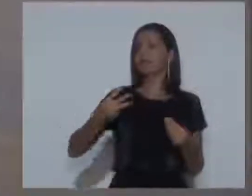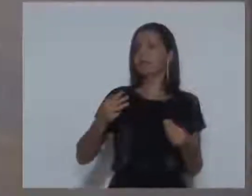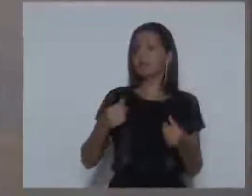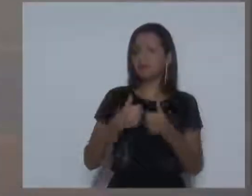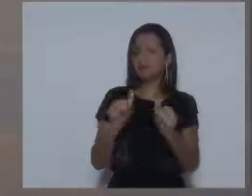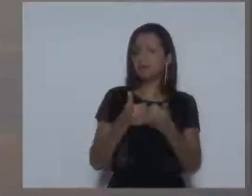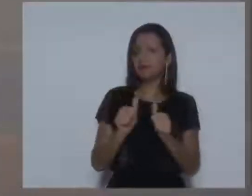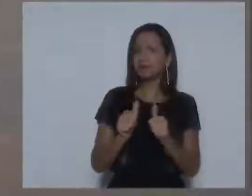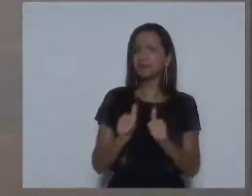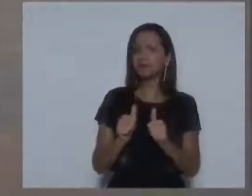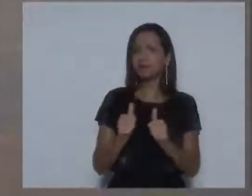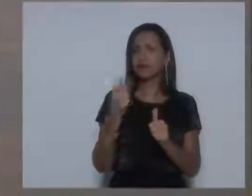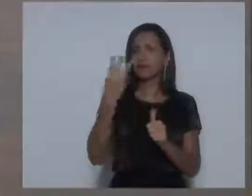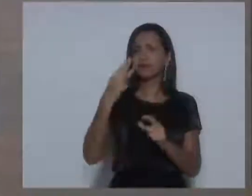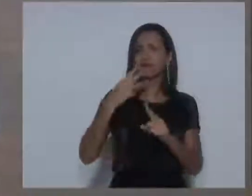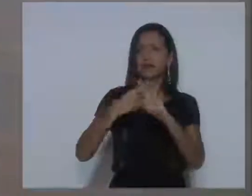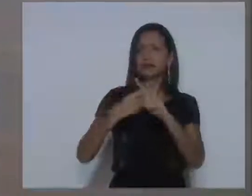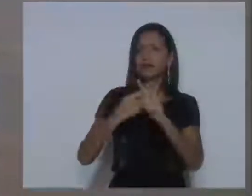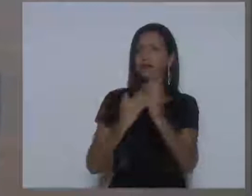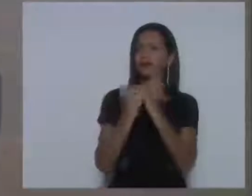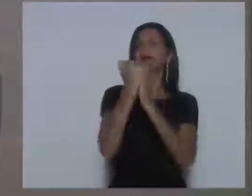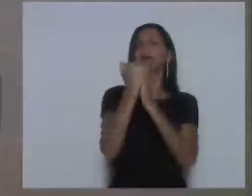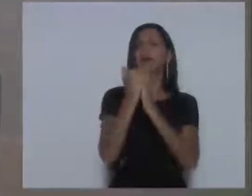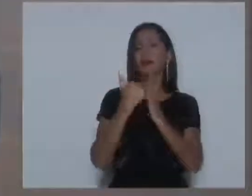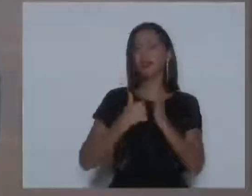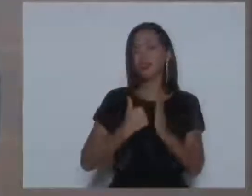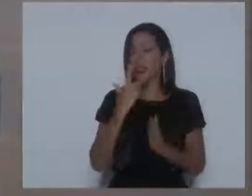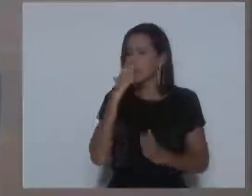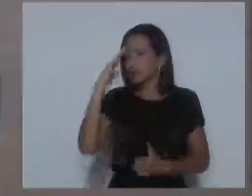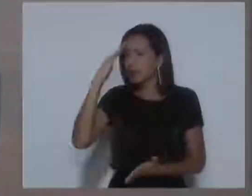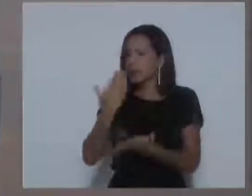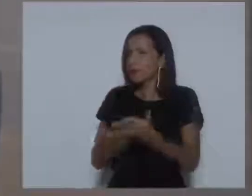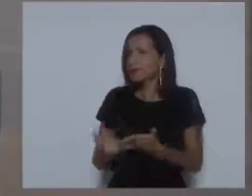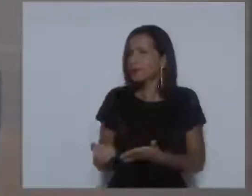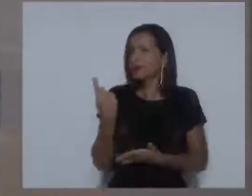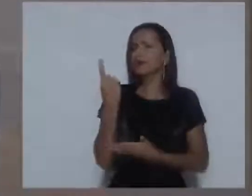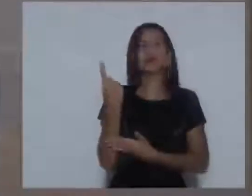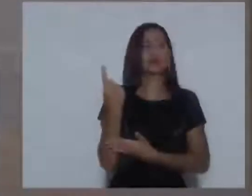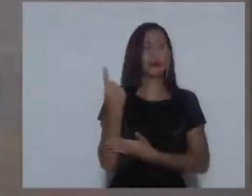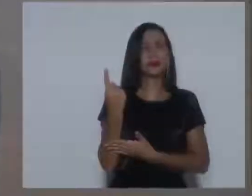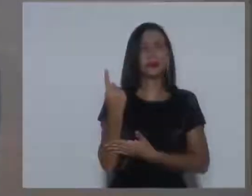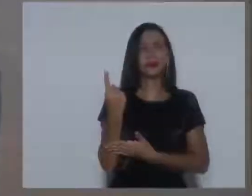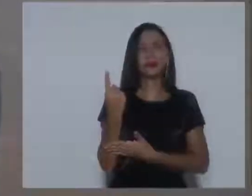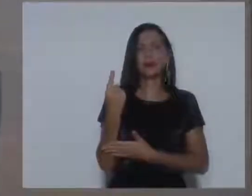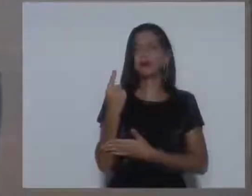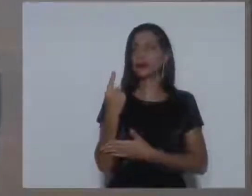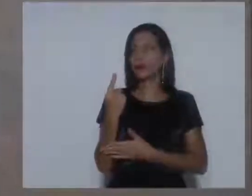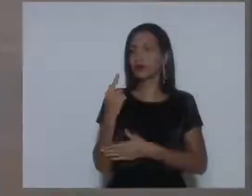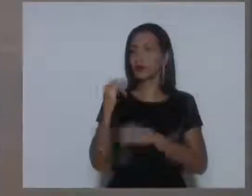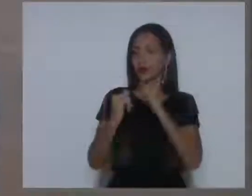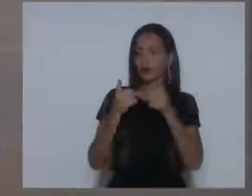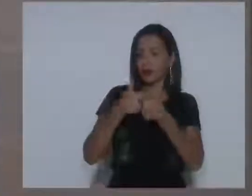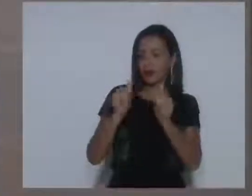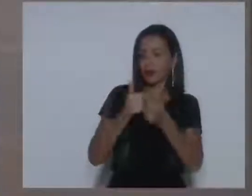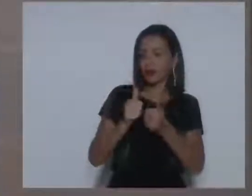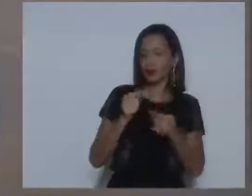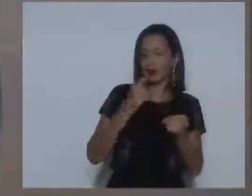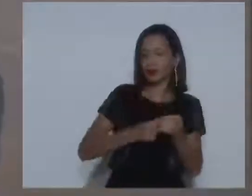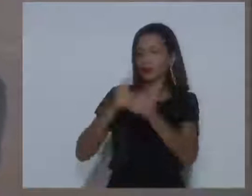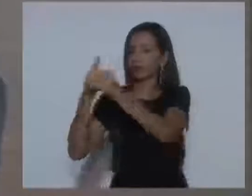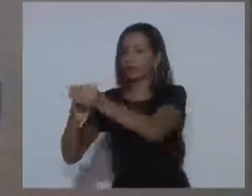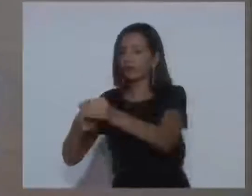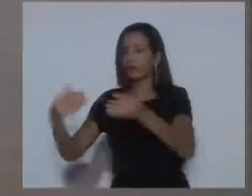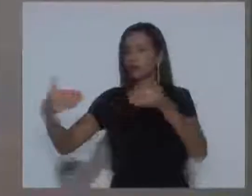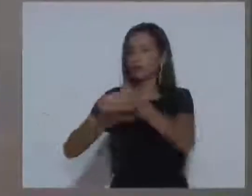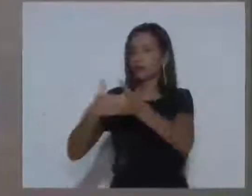inflação? Então, eu fiz isso primeiro porque é um absurdo o intermunicipal, e segundo que pode ser a antessala para